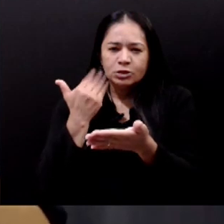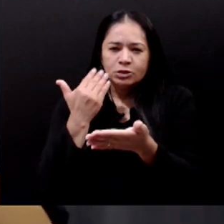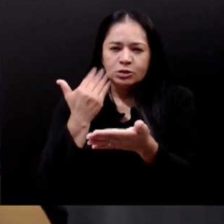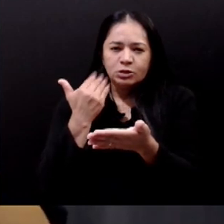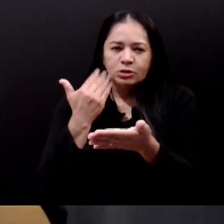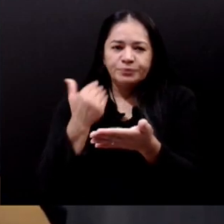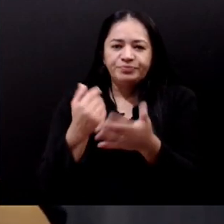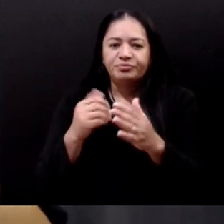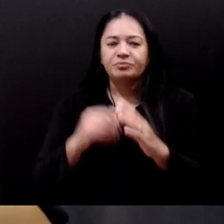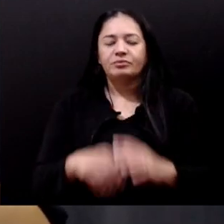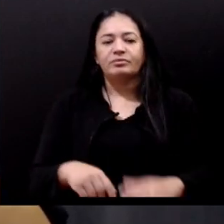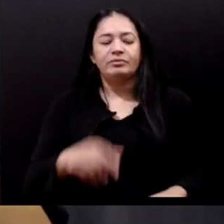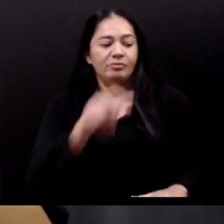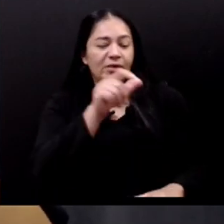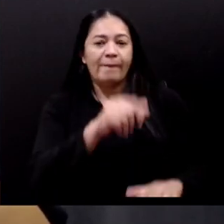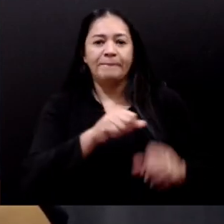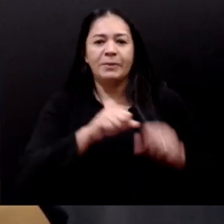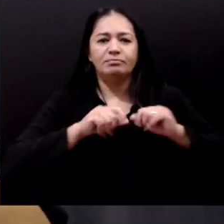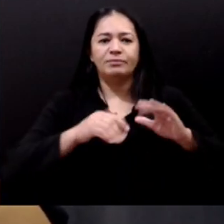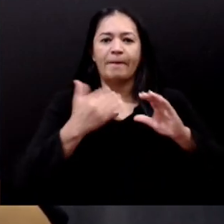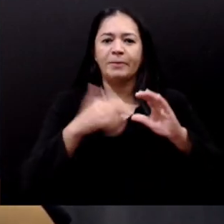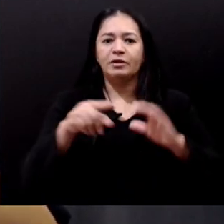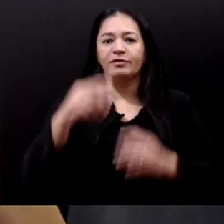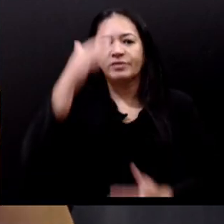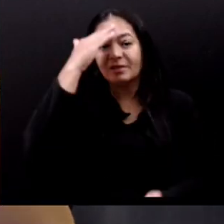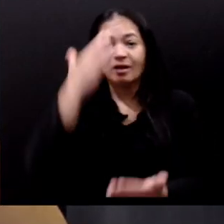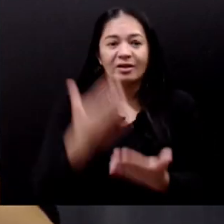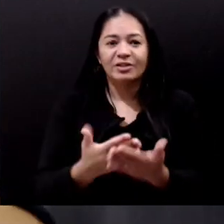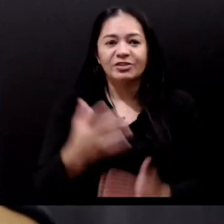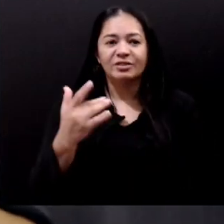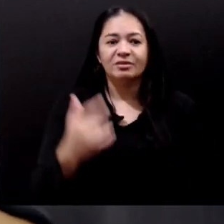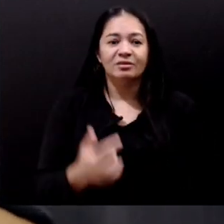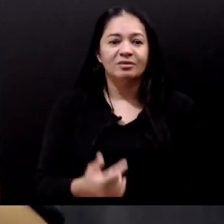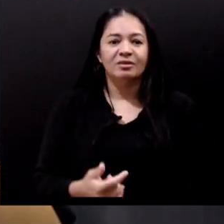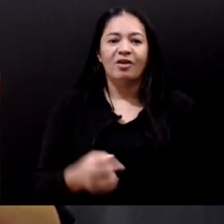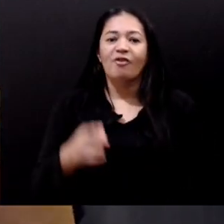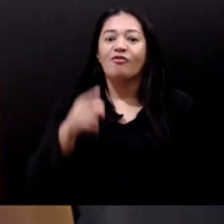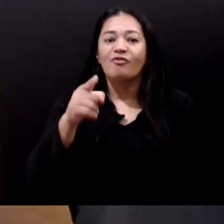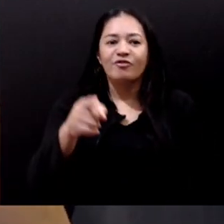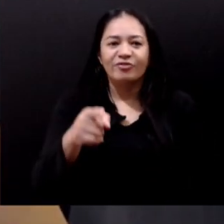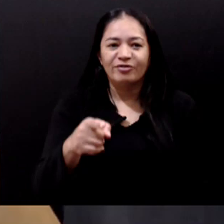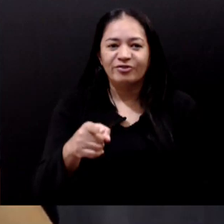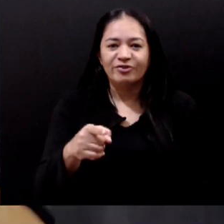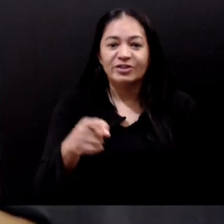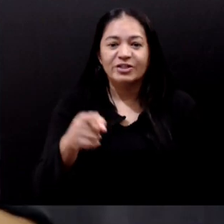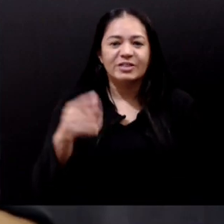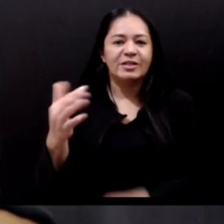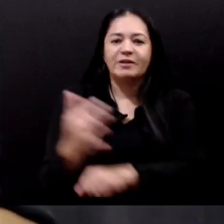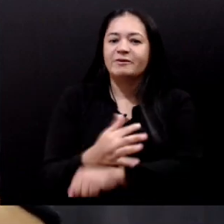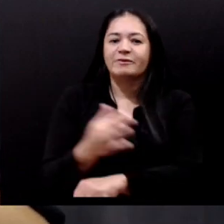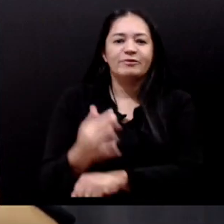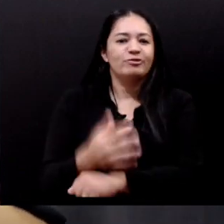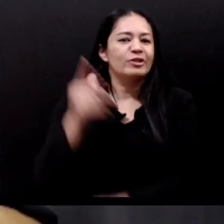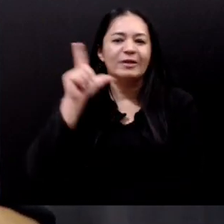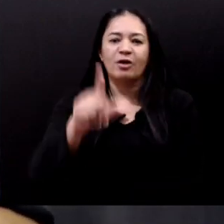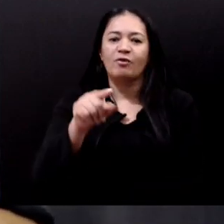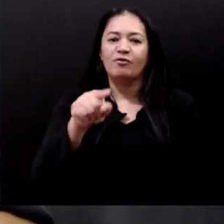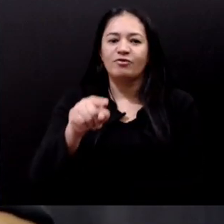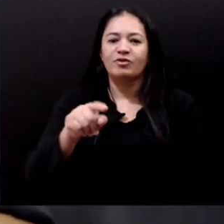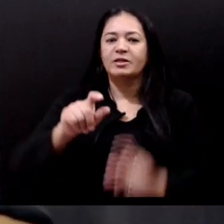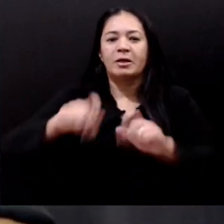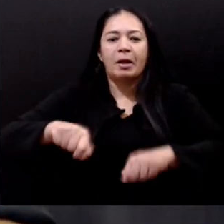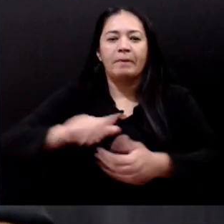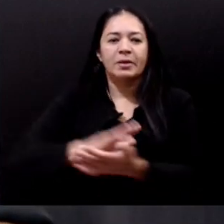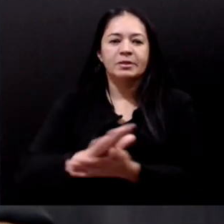dela e você acreditando que aquilo é muito factível, você que não deu conta, você que é o incompetente, que não